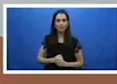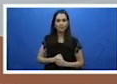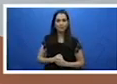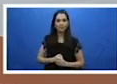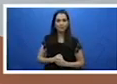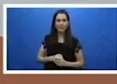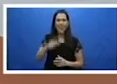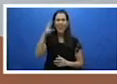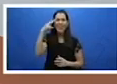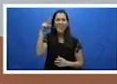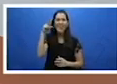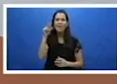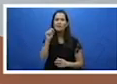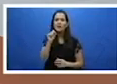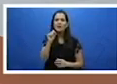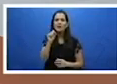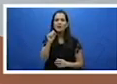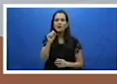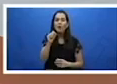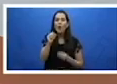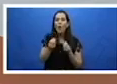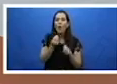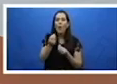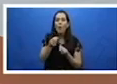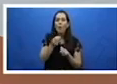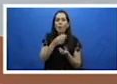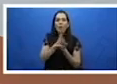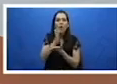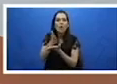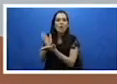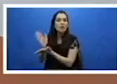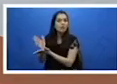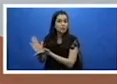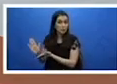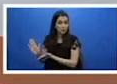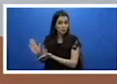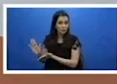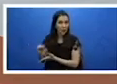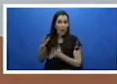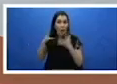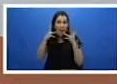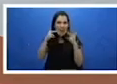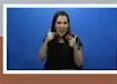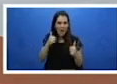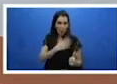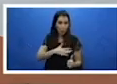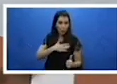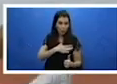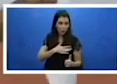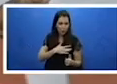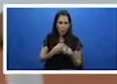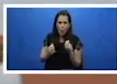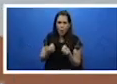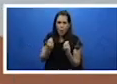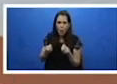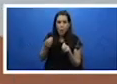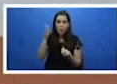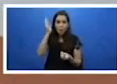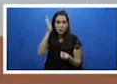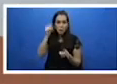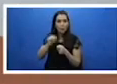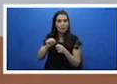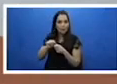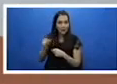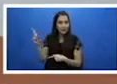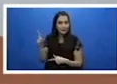Vocês se lembram da divisão? Será que o leão gostou da forma como o burro dividiu